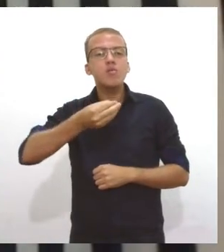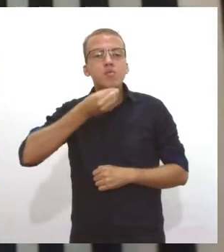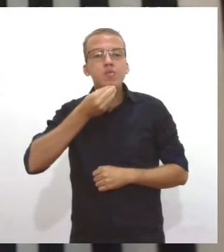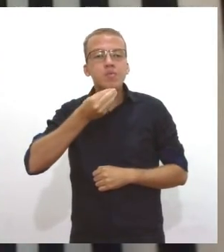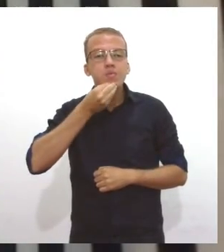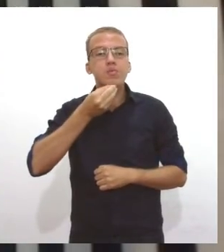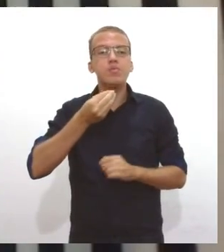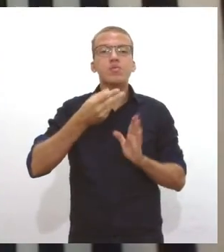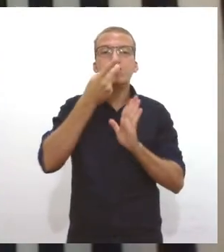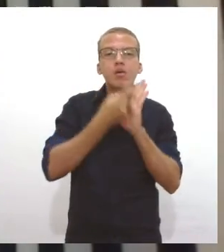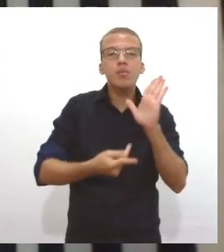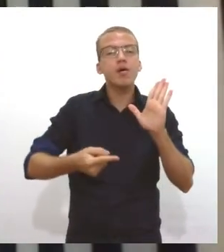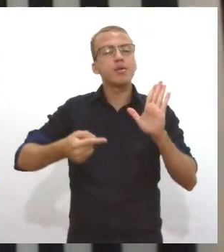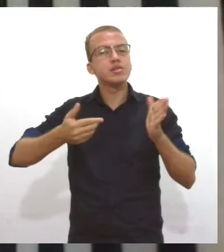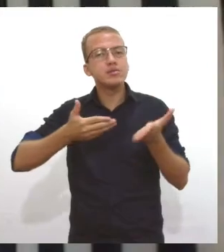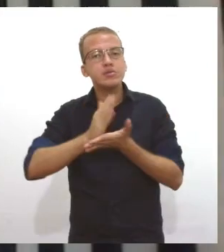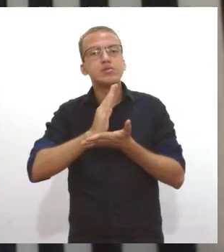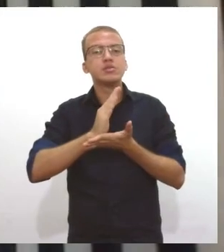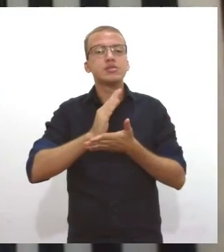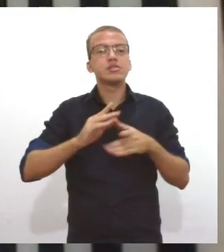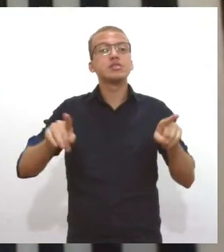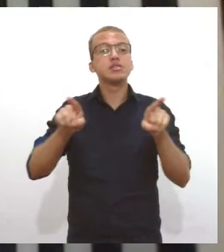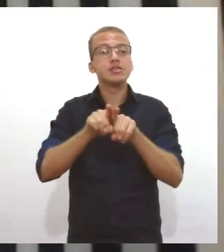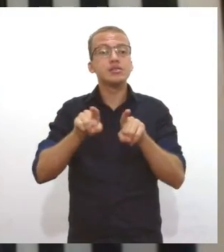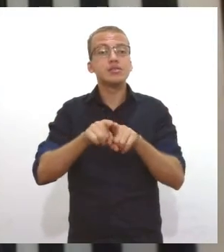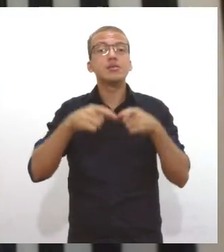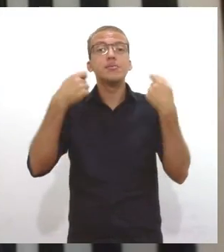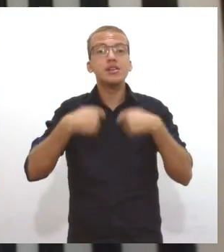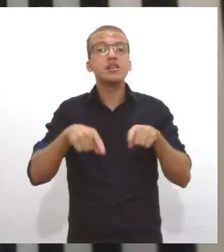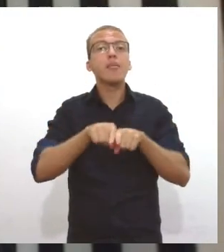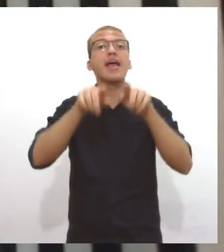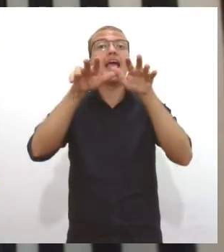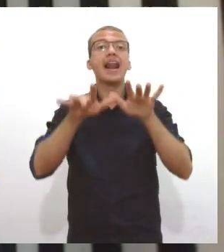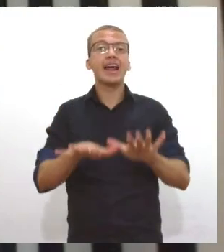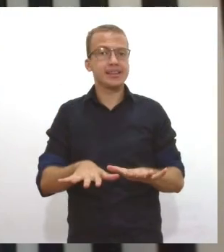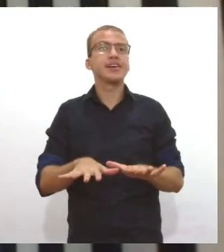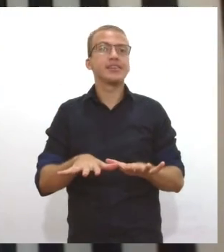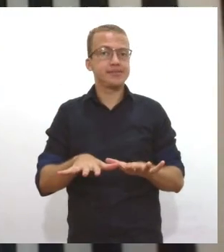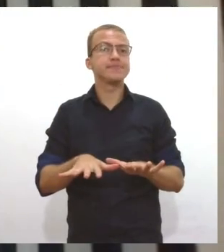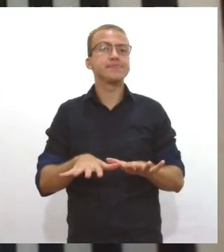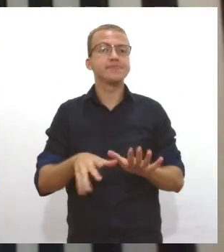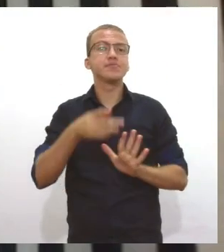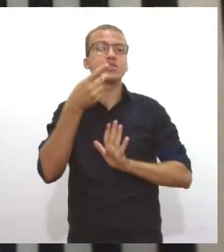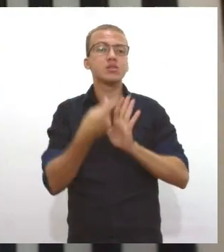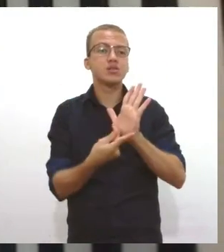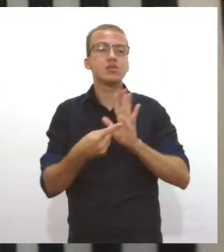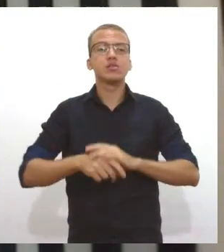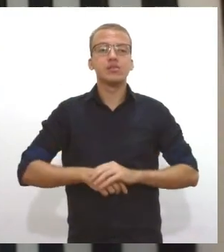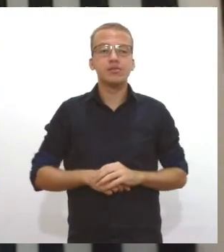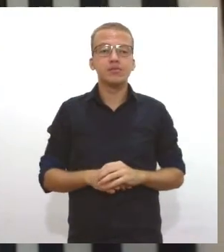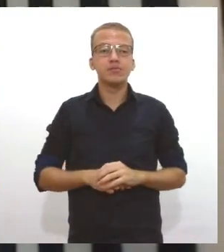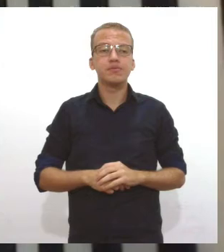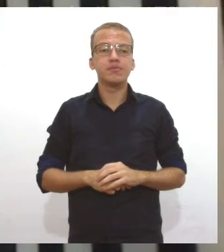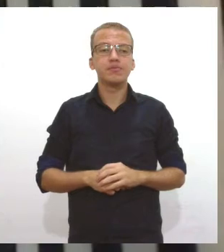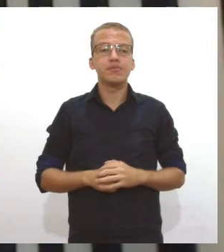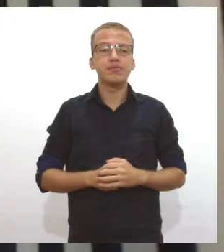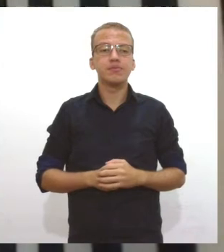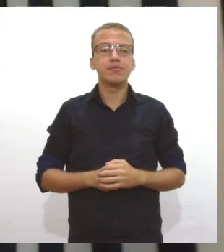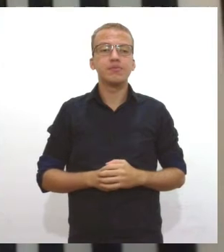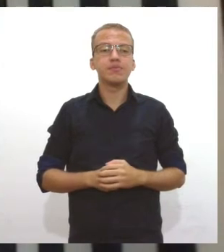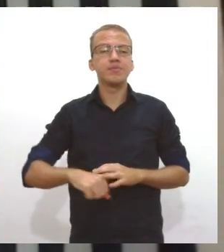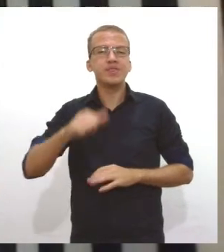seus projetos sendo aprovados e também que ser em relatórios de projetos tem as mulheres são muito